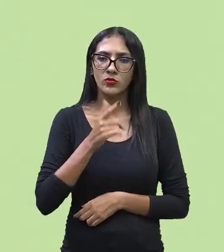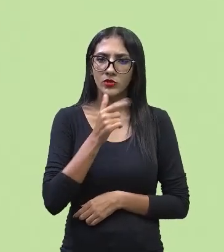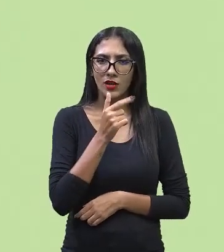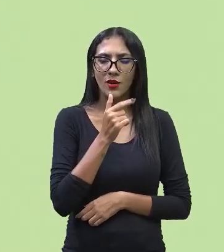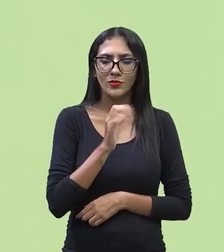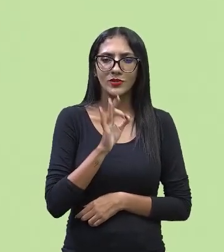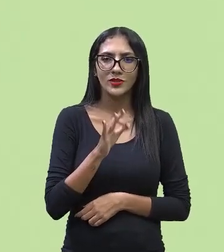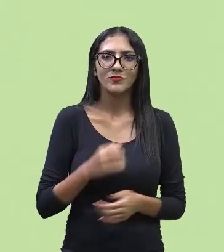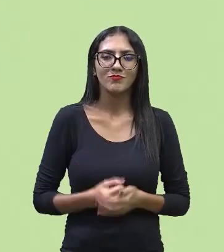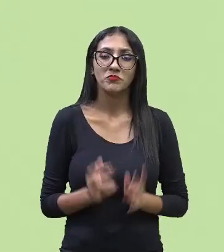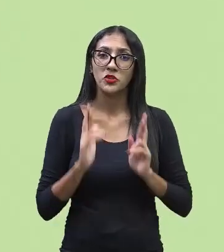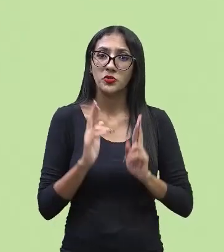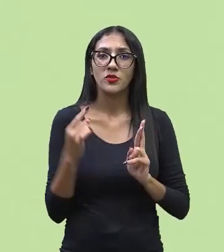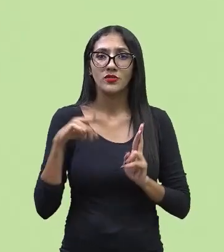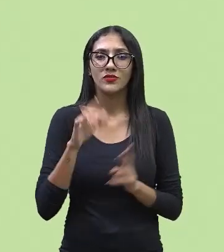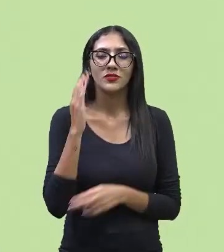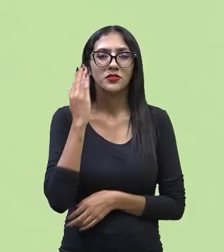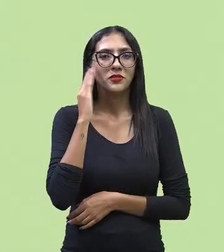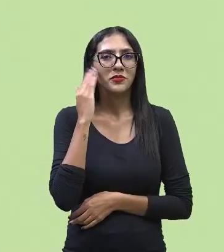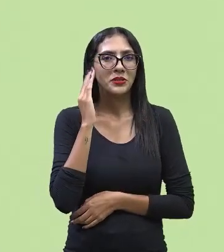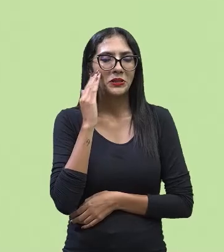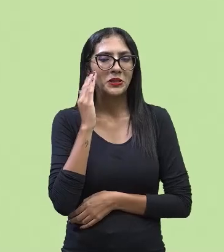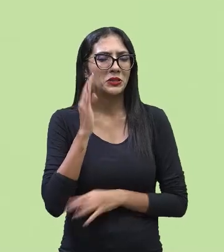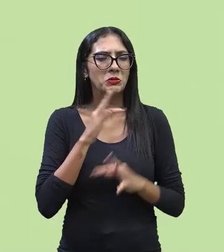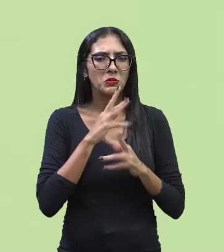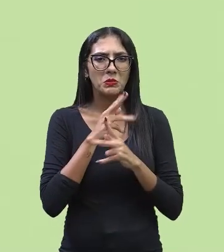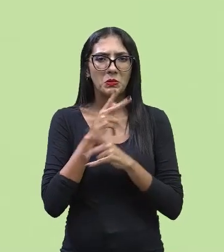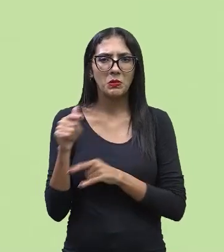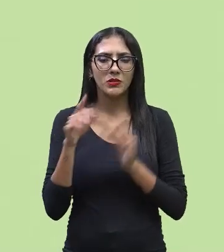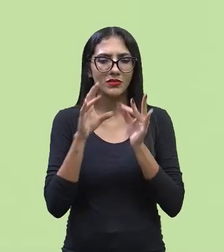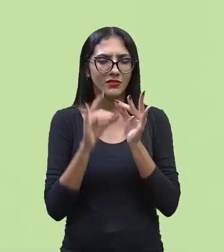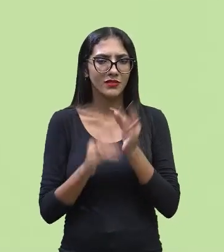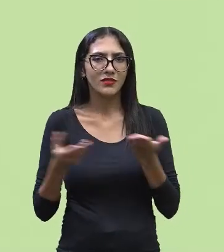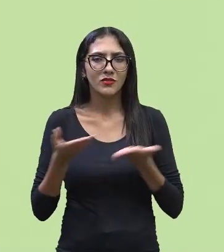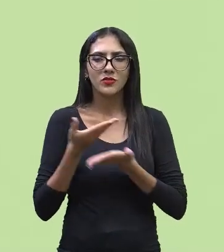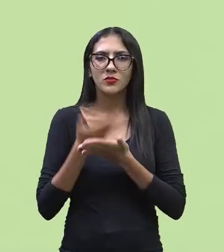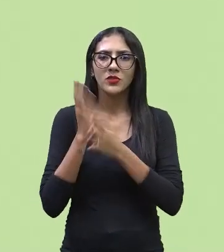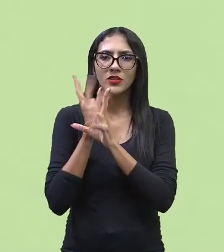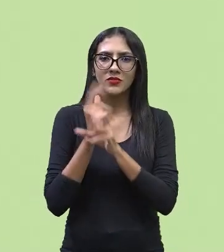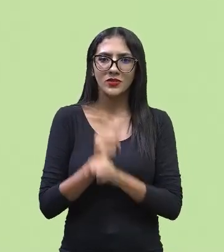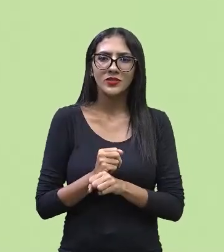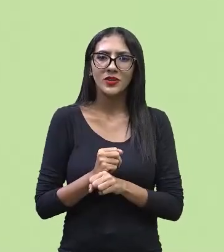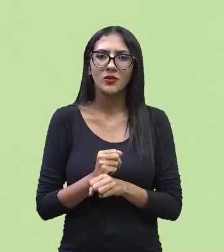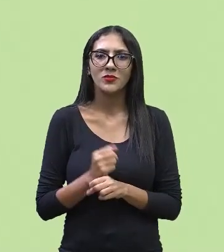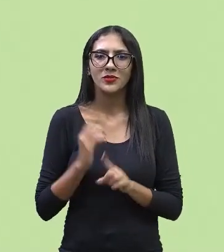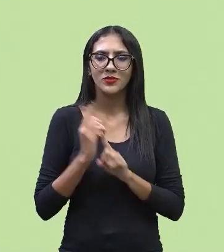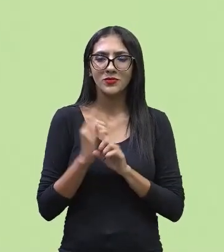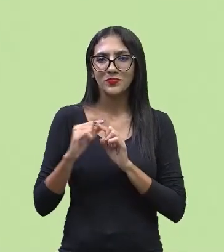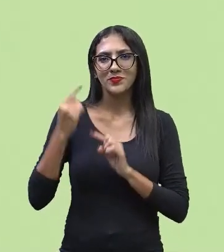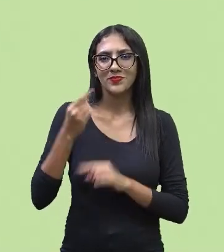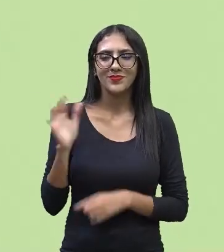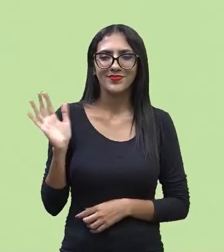água, tá bom? Espero que vocês tenham compreendido tudo que foi falado nesse momento de revisão. Até uma próxima